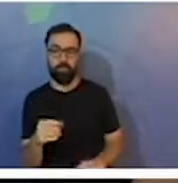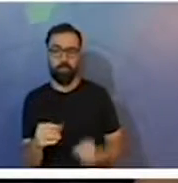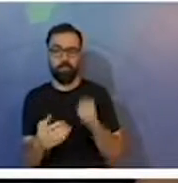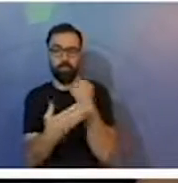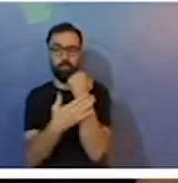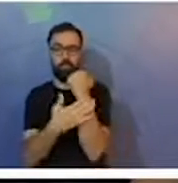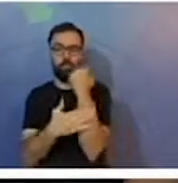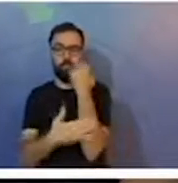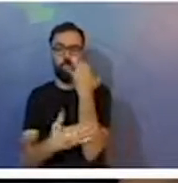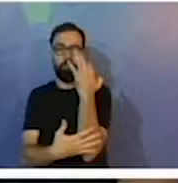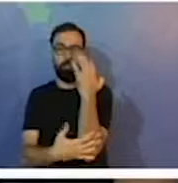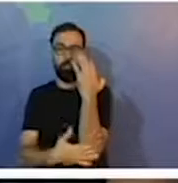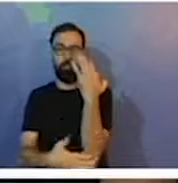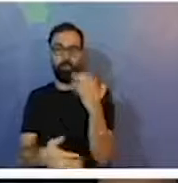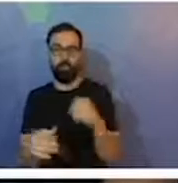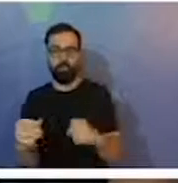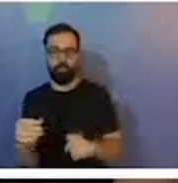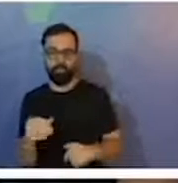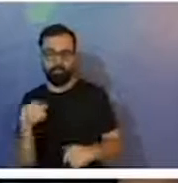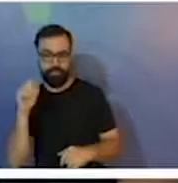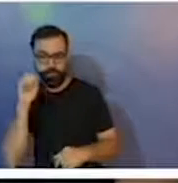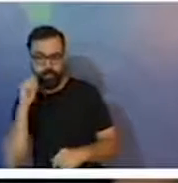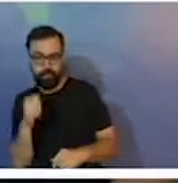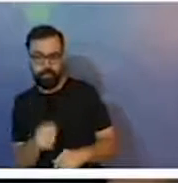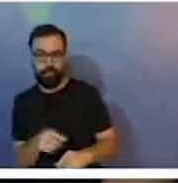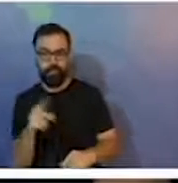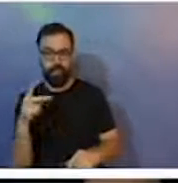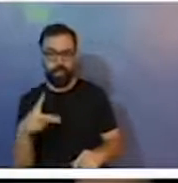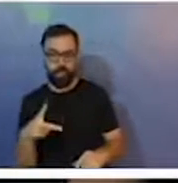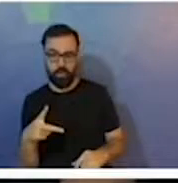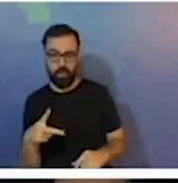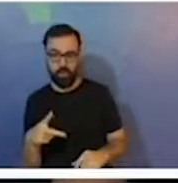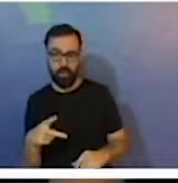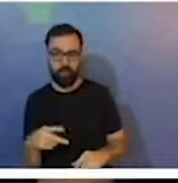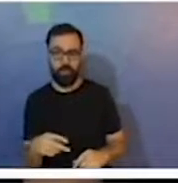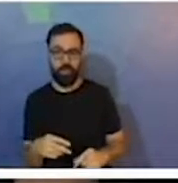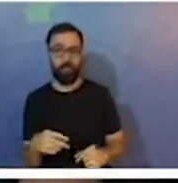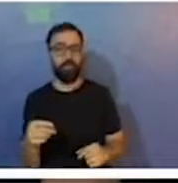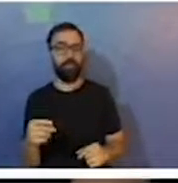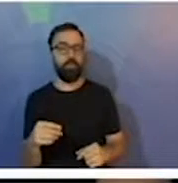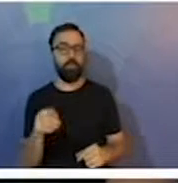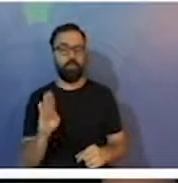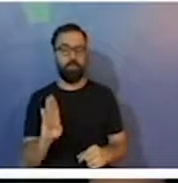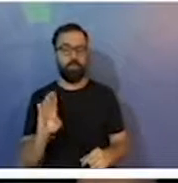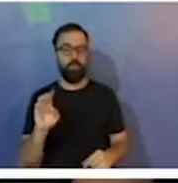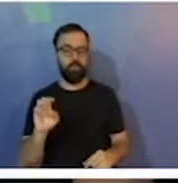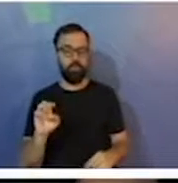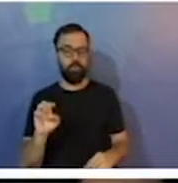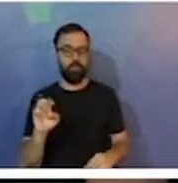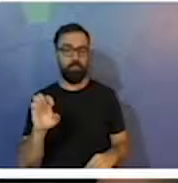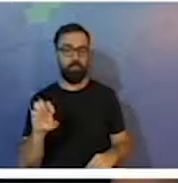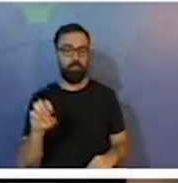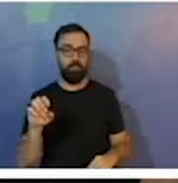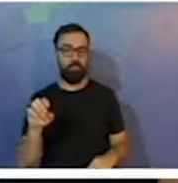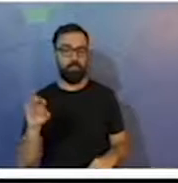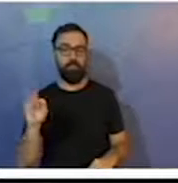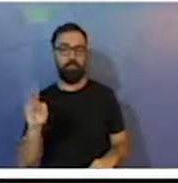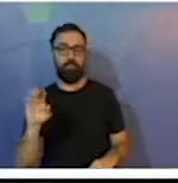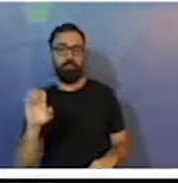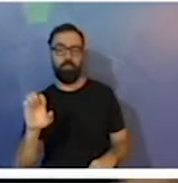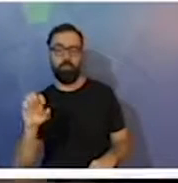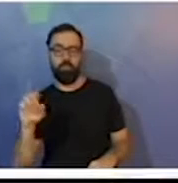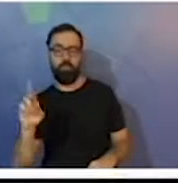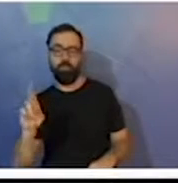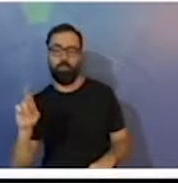finas de beterraba a rua cenouras pequenas 600 ml de água duas colheres de sobremesa